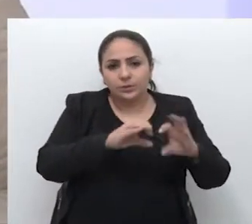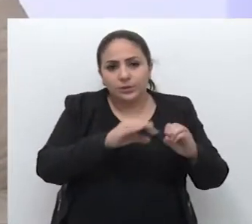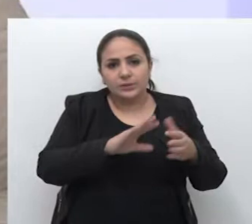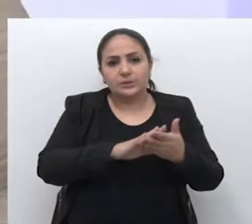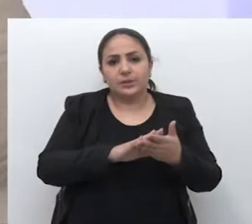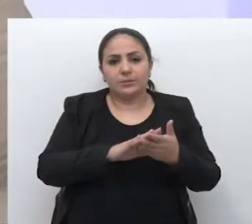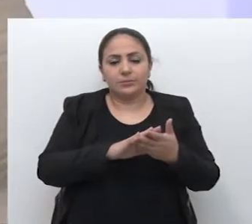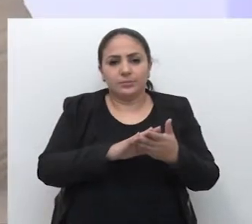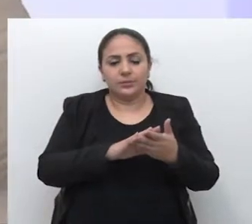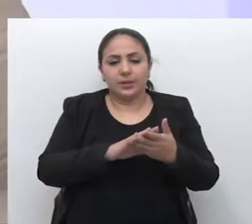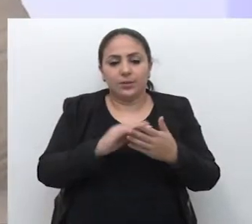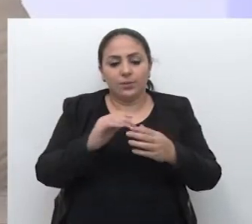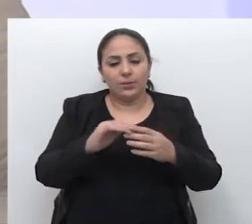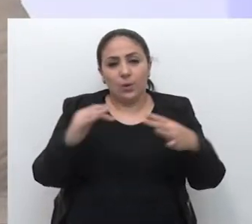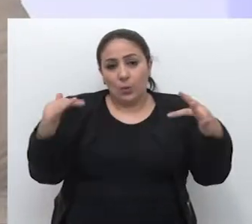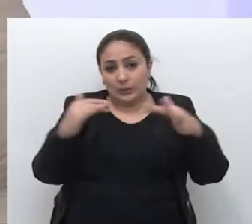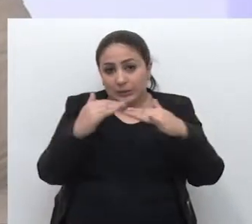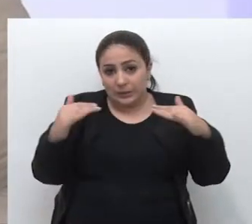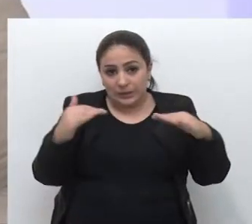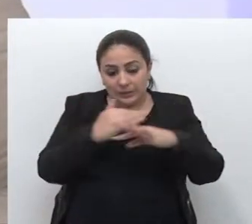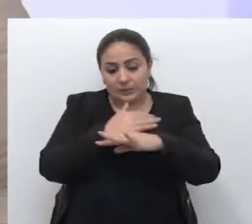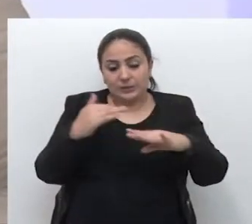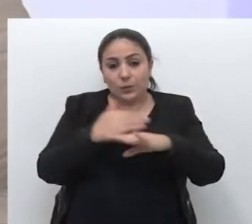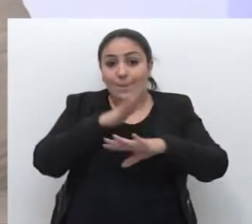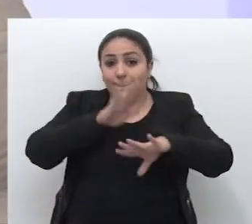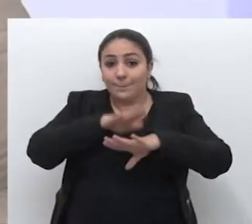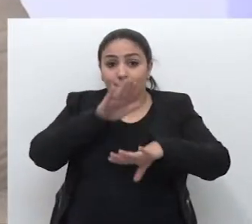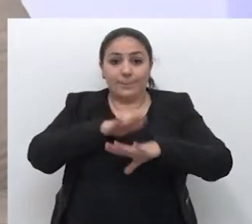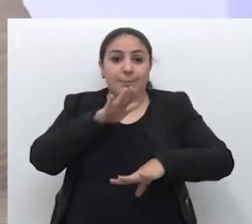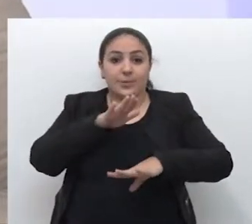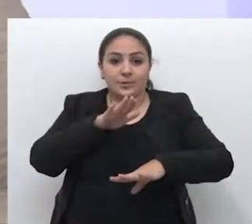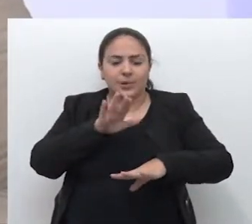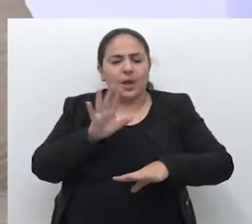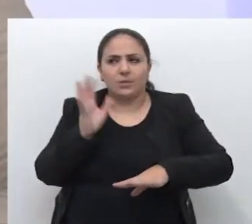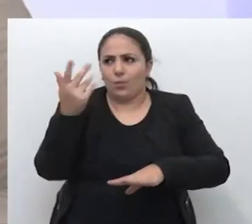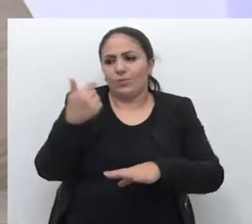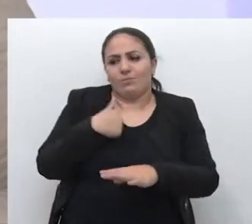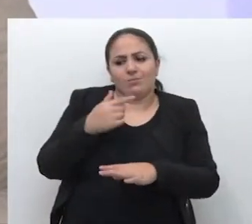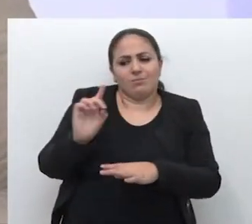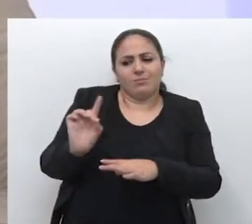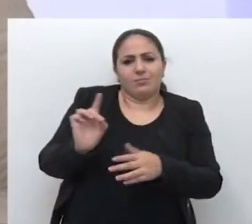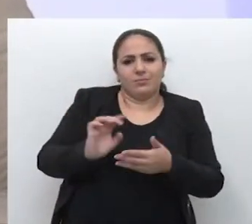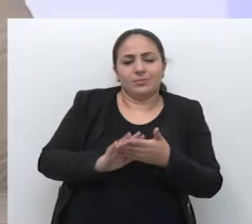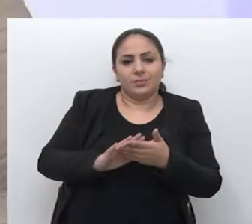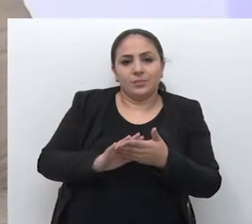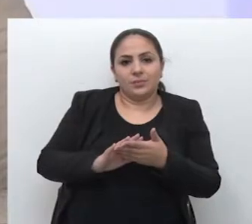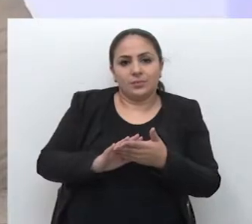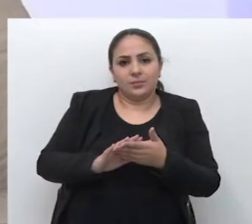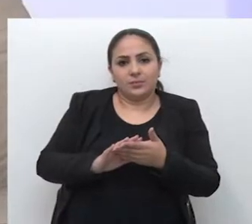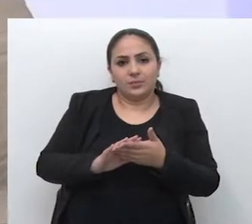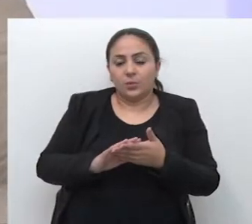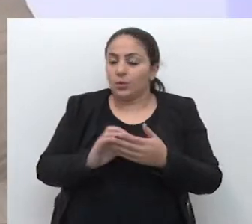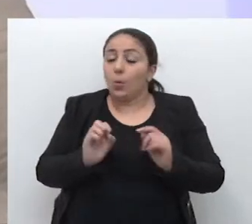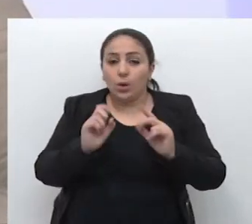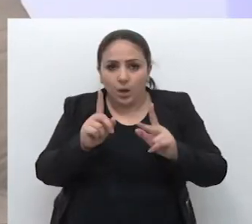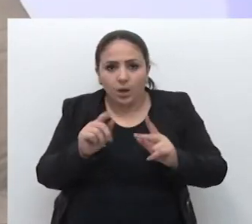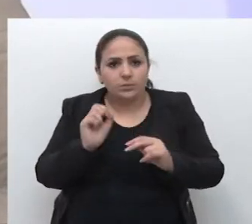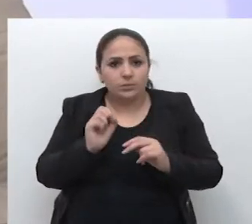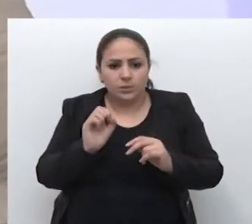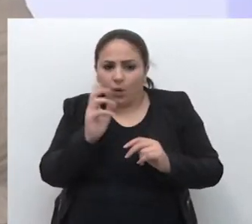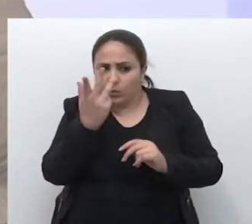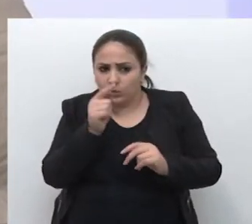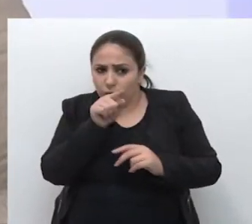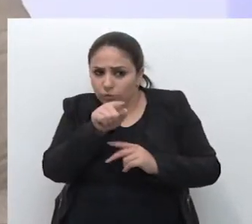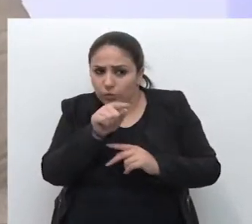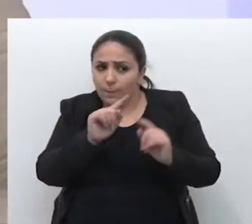o trânsito está além dessa questão, né? Essa problemática, nós às vezes pensamos, mas não aconteceu comigo. Mas não aconteceu